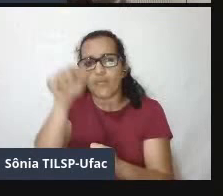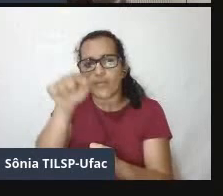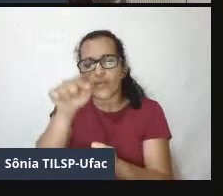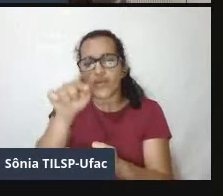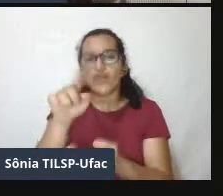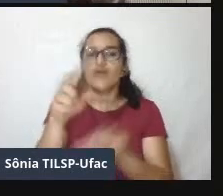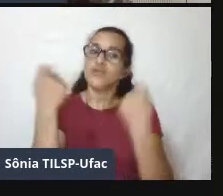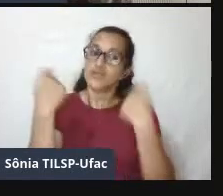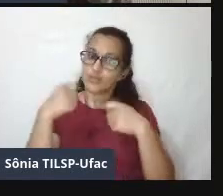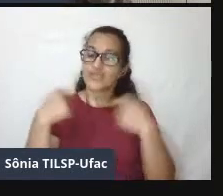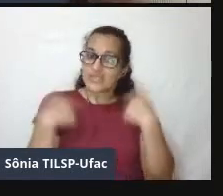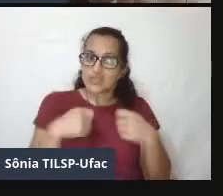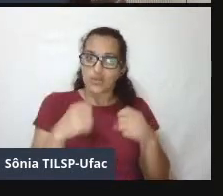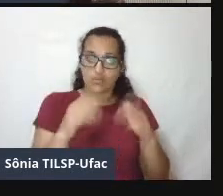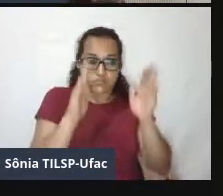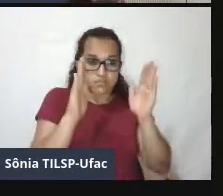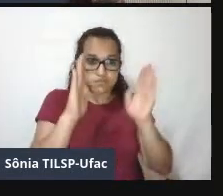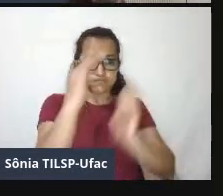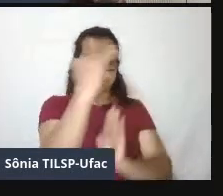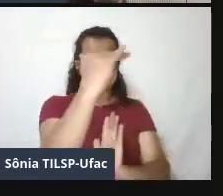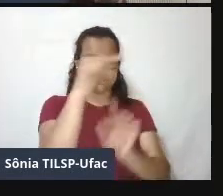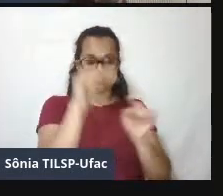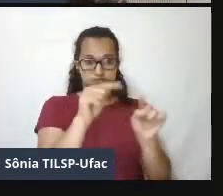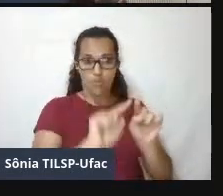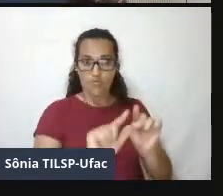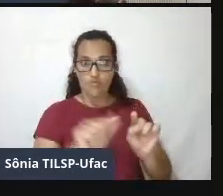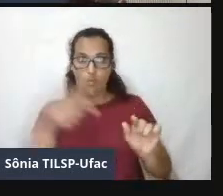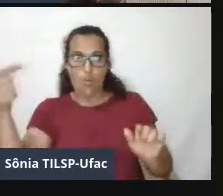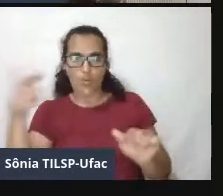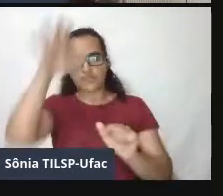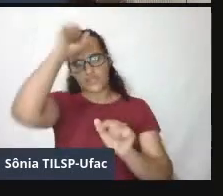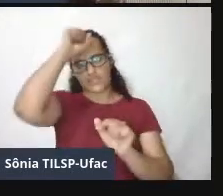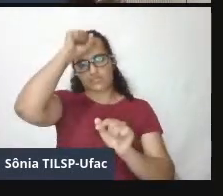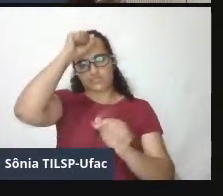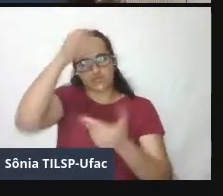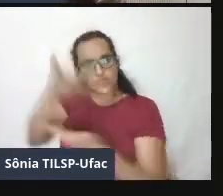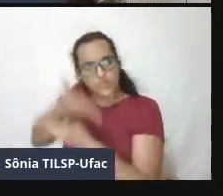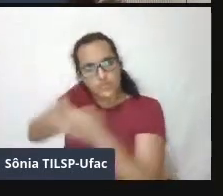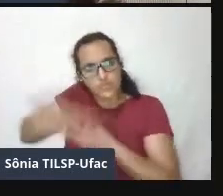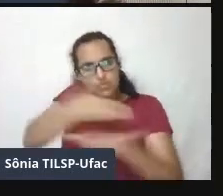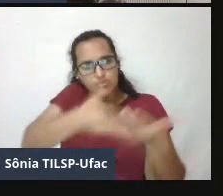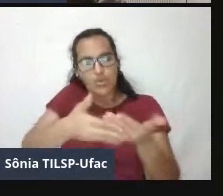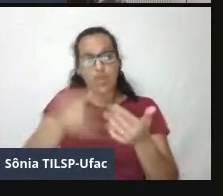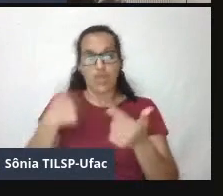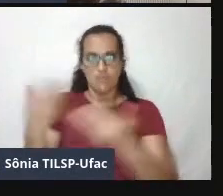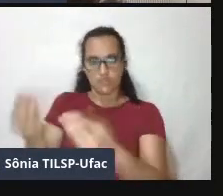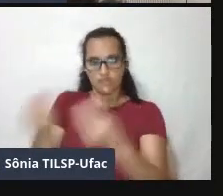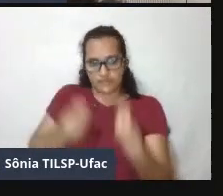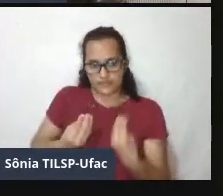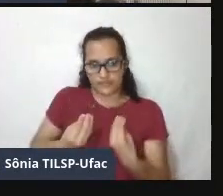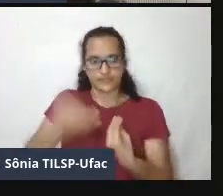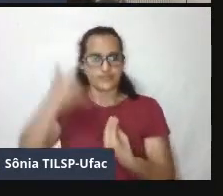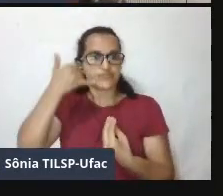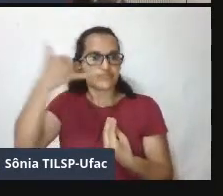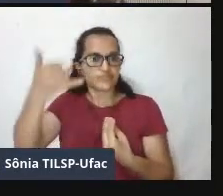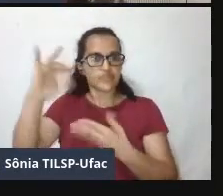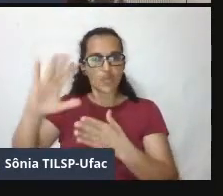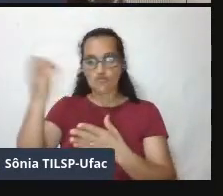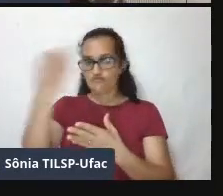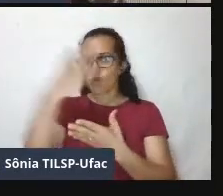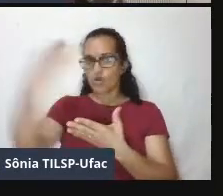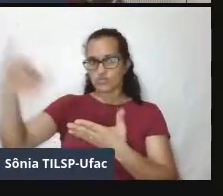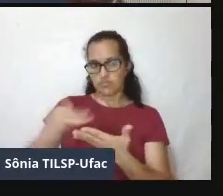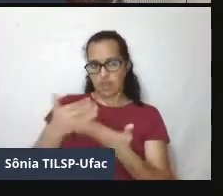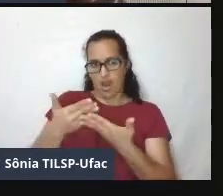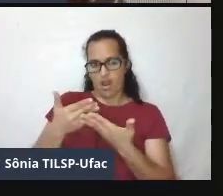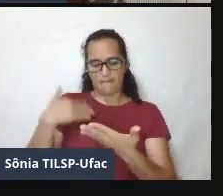caixa, eu aprendo outras áreas fantásticas. Eu recebi uma tomografia no celular de uma colega que não queria passar por médico.